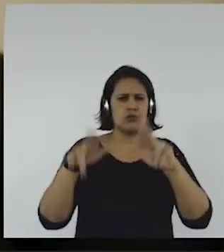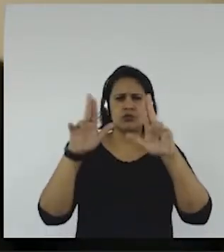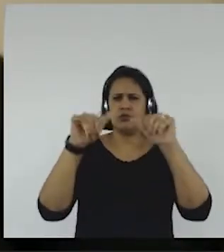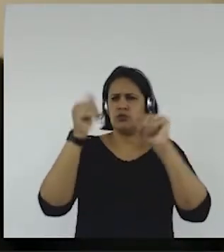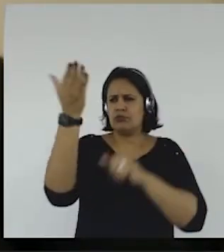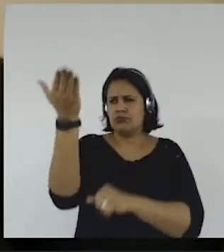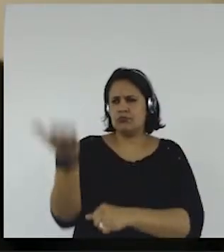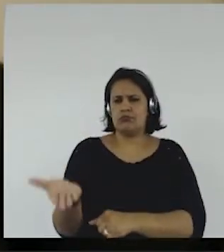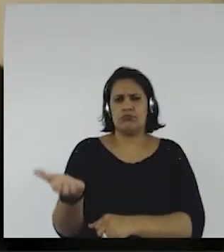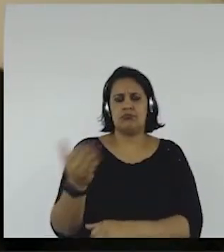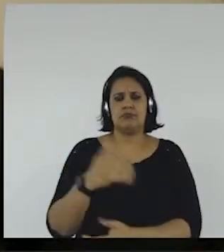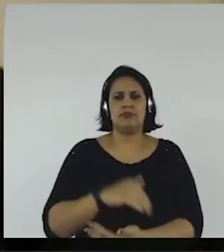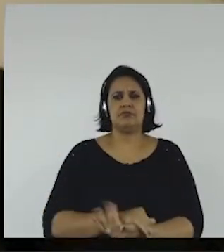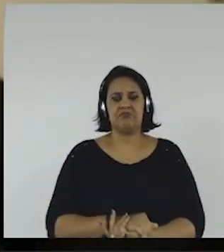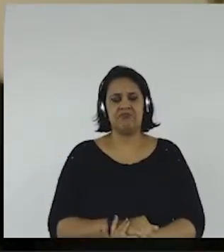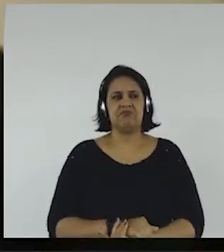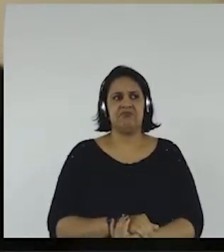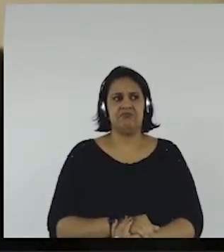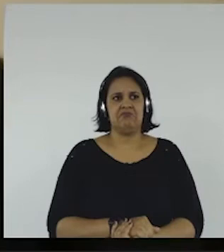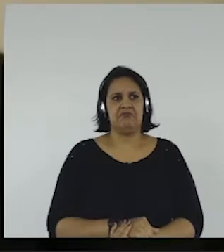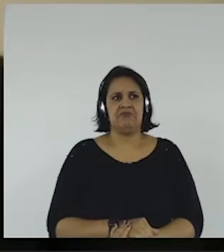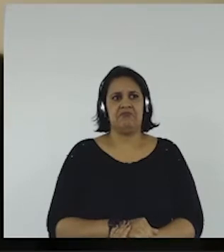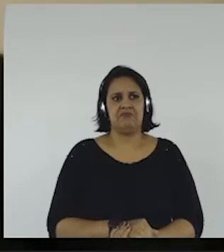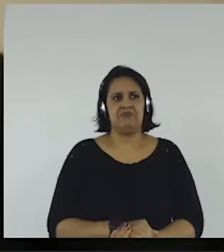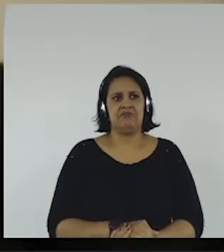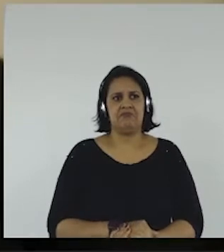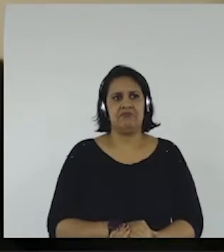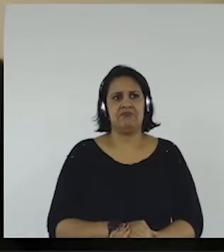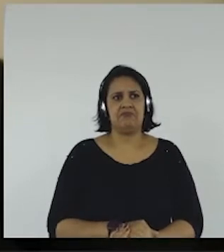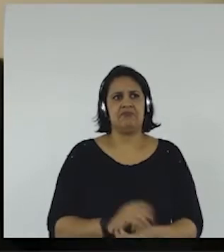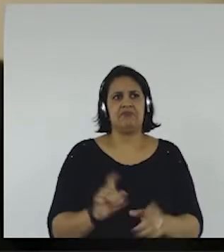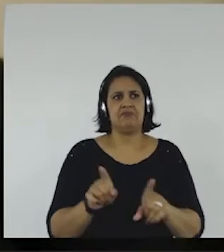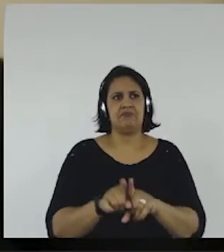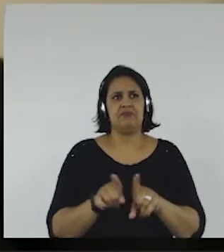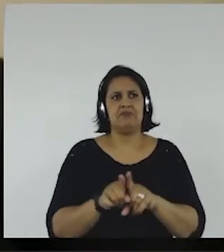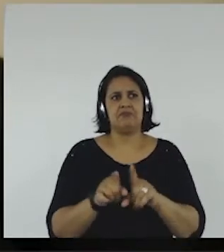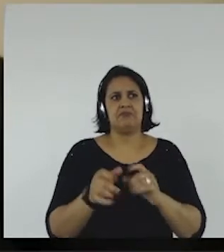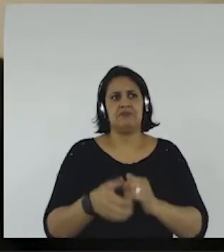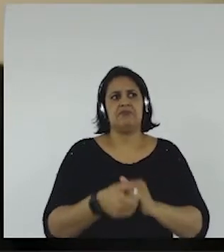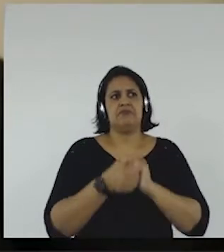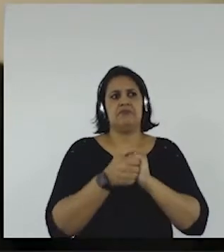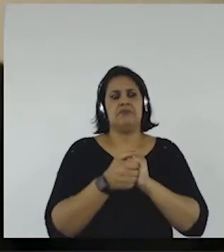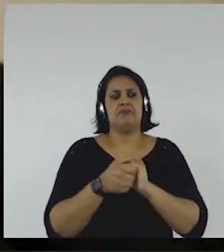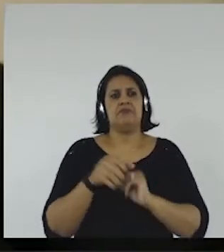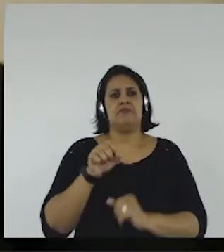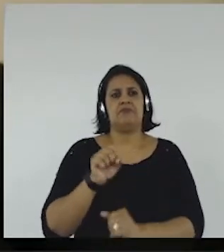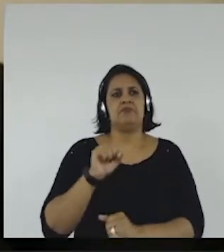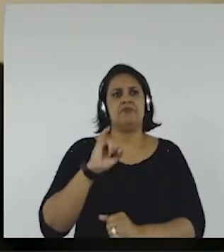dizer. Tá certo. Também queria fazer uma saudação ao Dr. Sidney Seixas de Santana